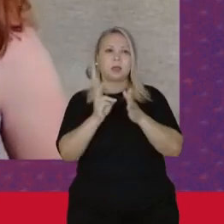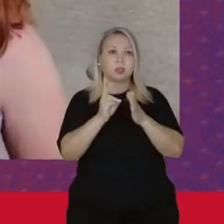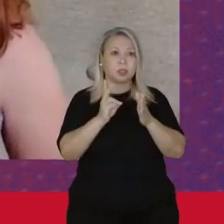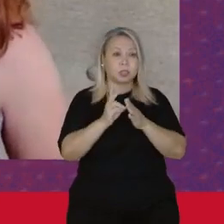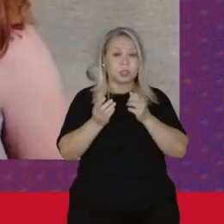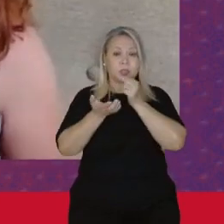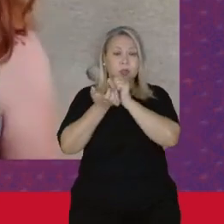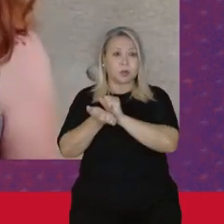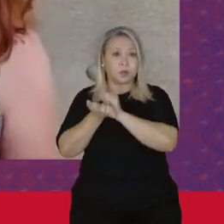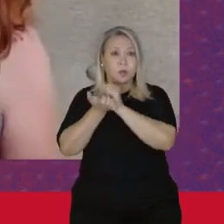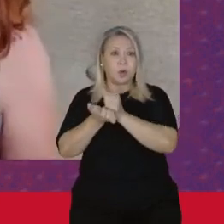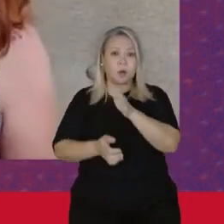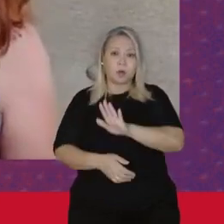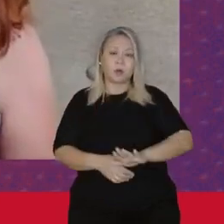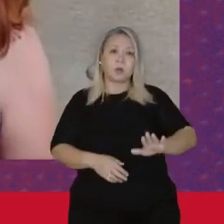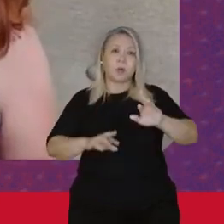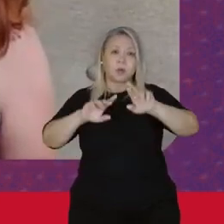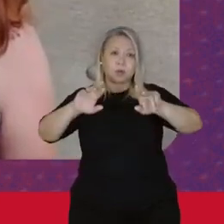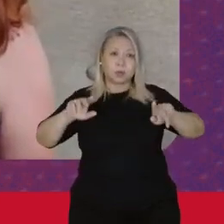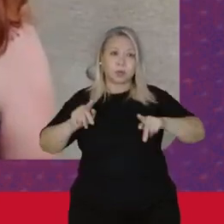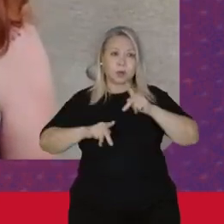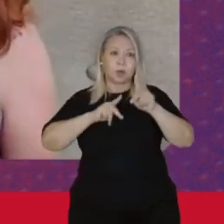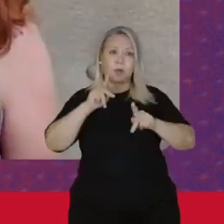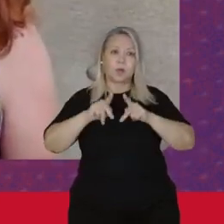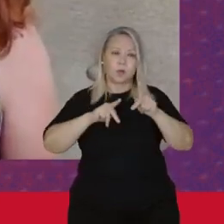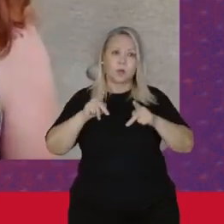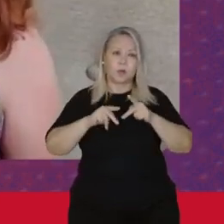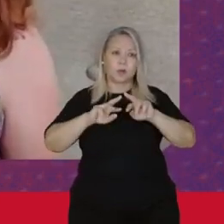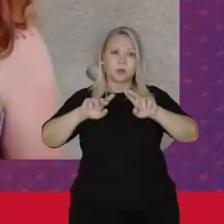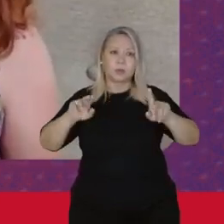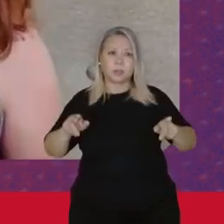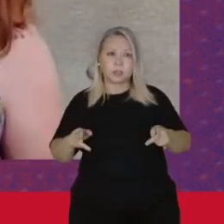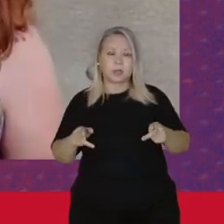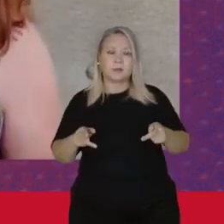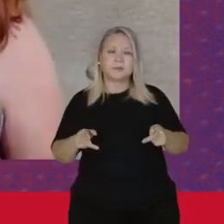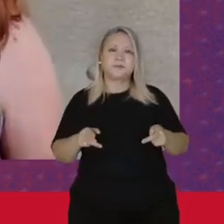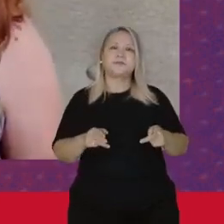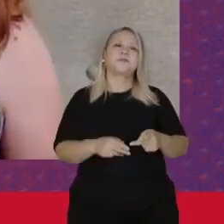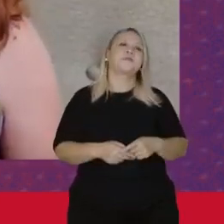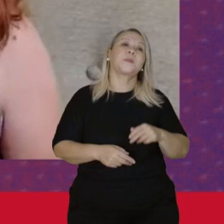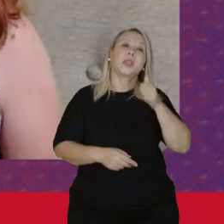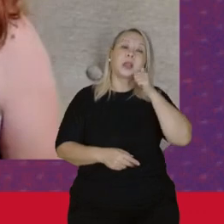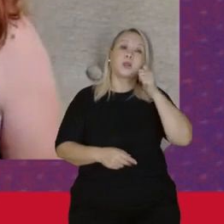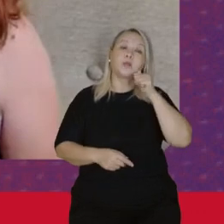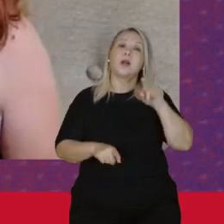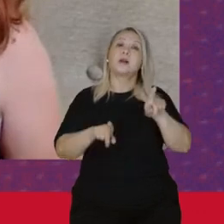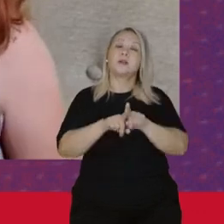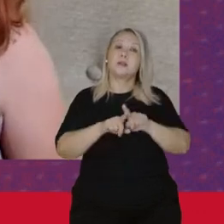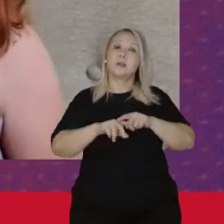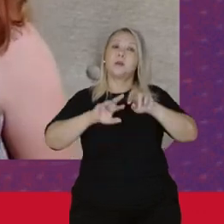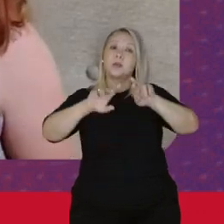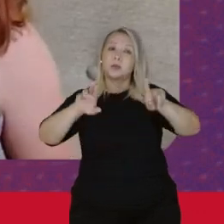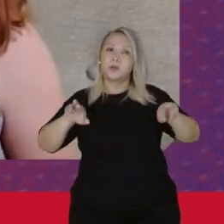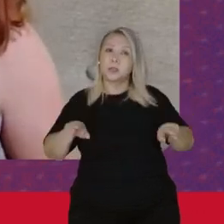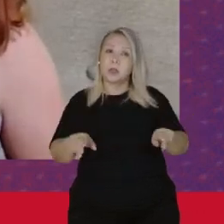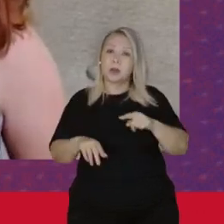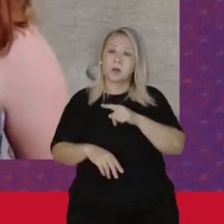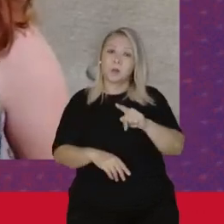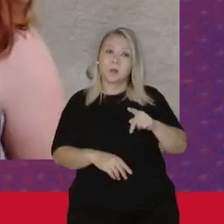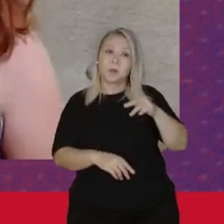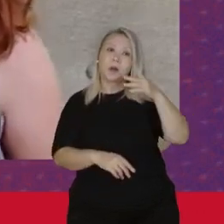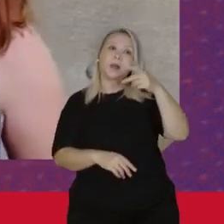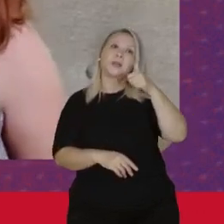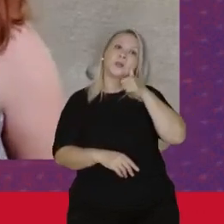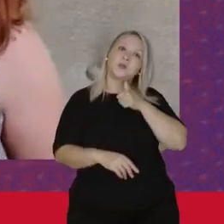toda a diversidade de povos e comunidades tradicionais, e as mulheres também expressam essa diversidade, né? Temos mulheres rurais